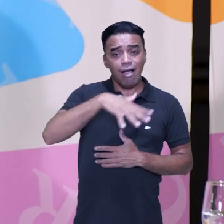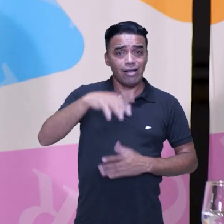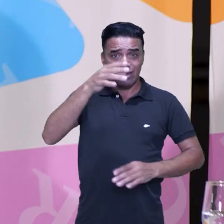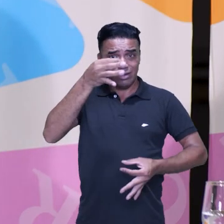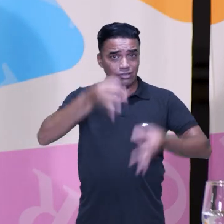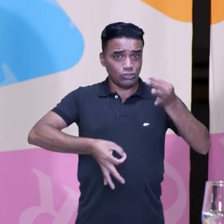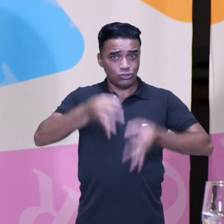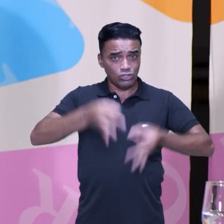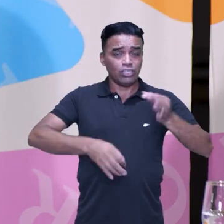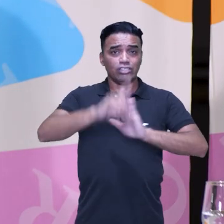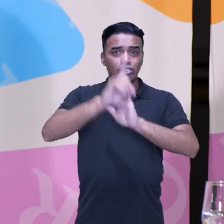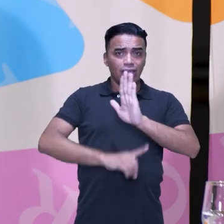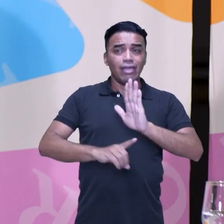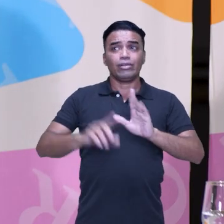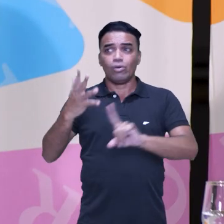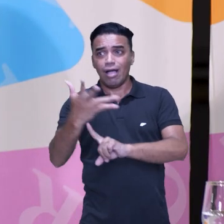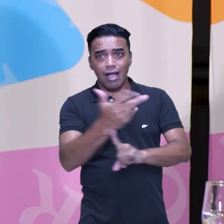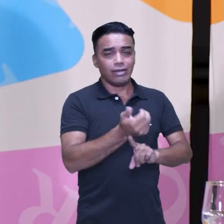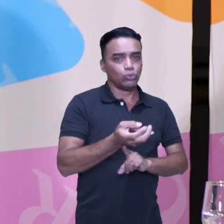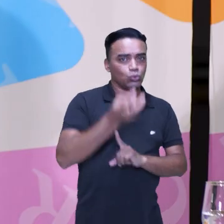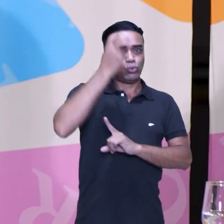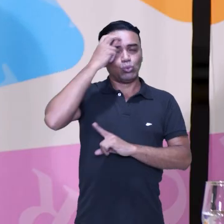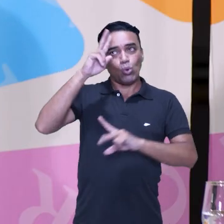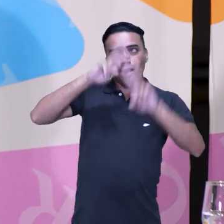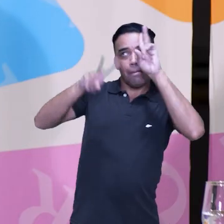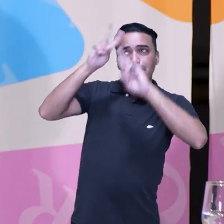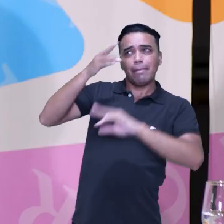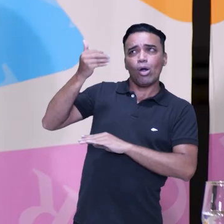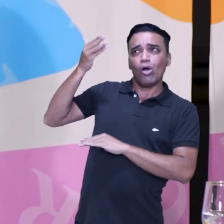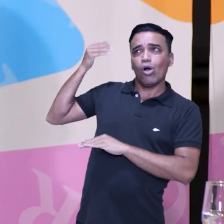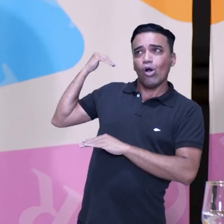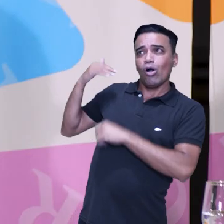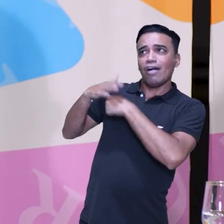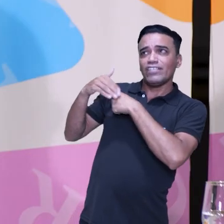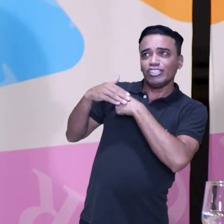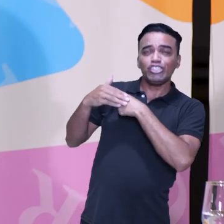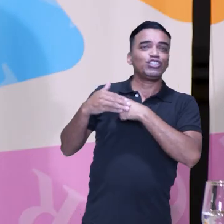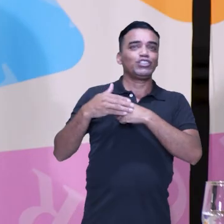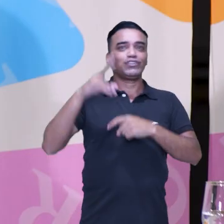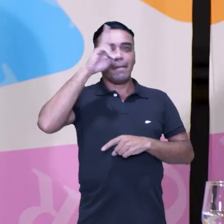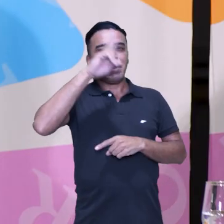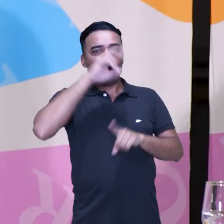com a arte, com a cultura, com a memória afetiva e com a memória social.